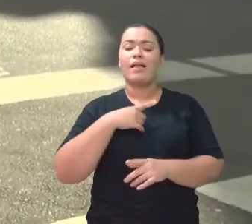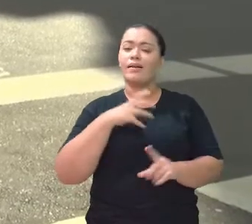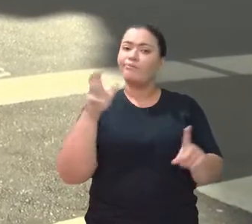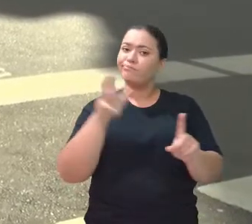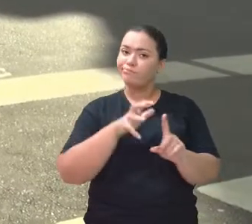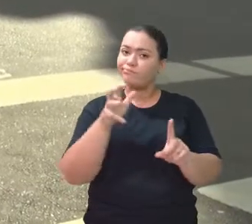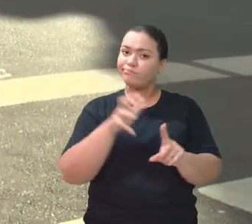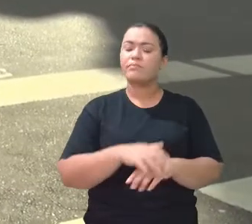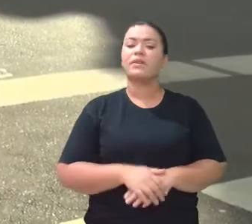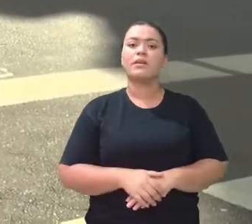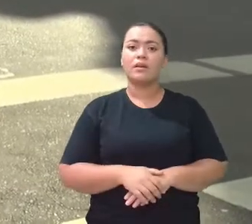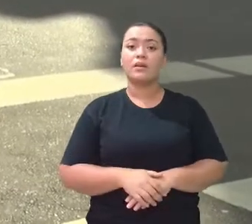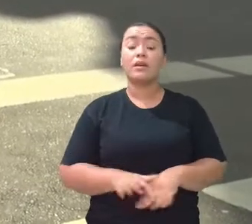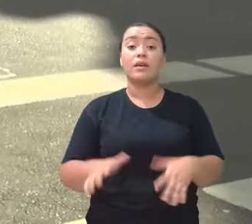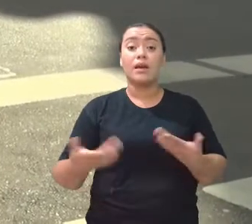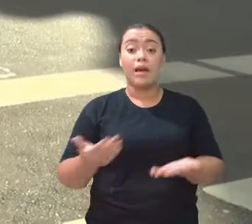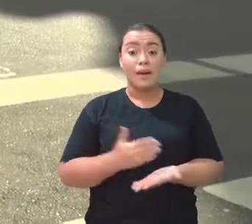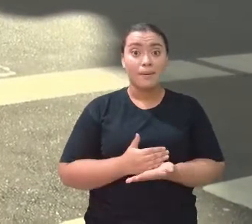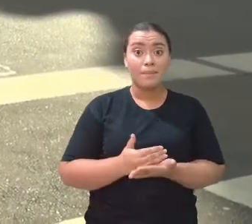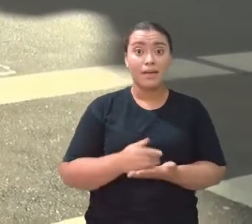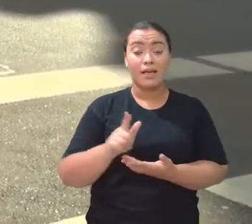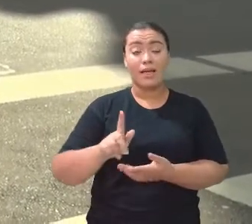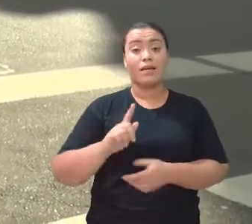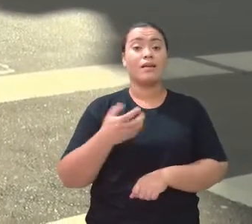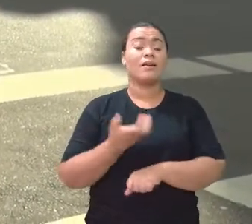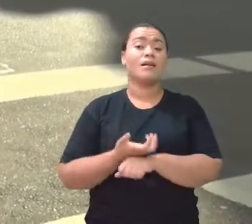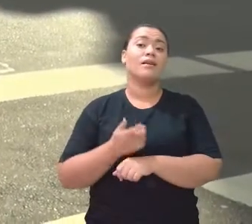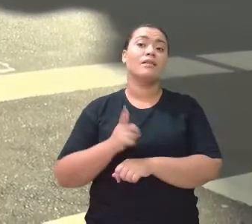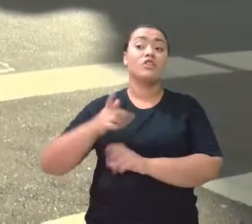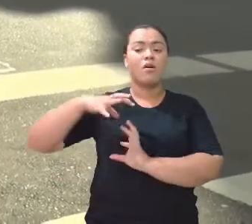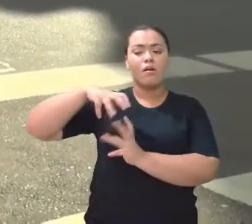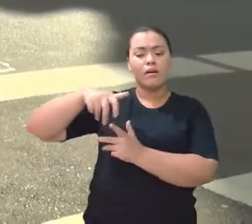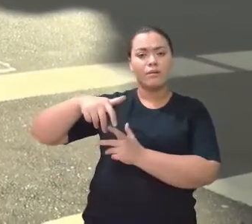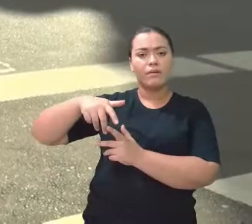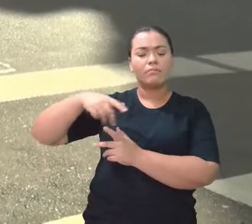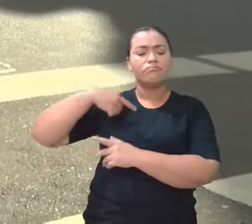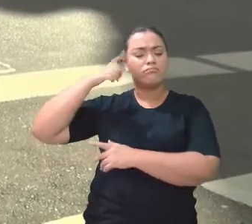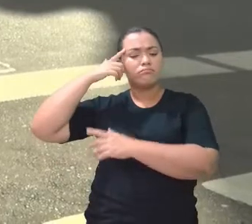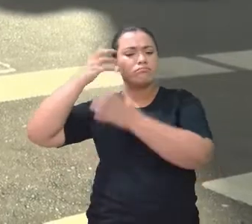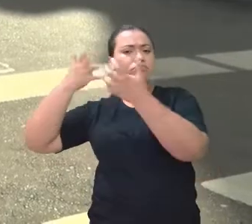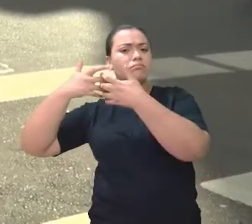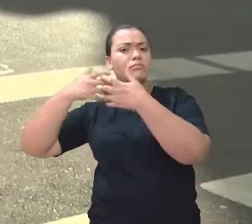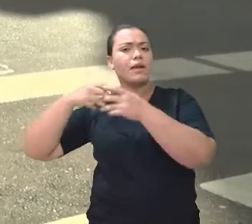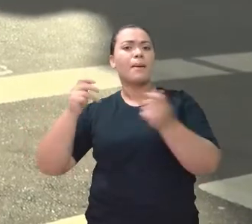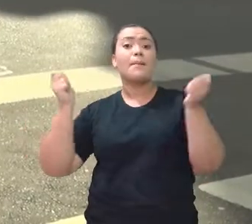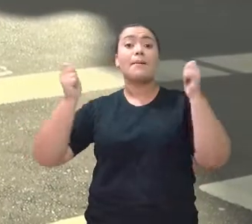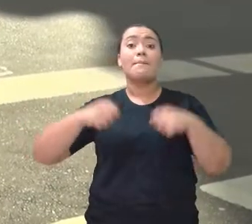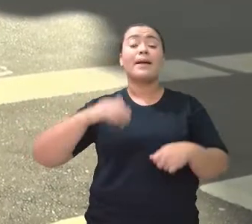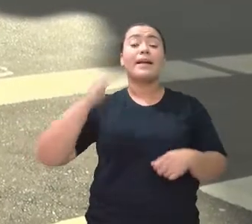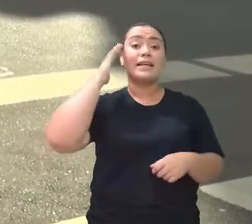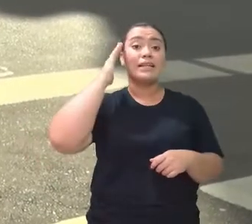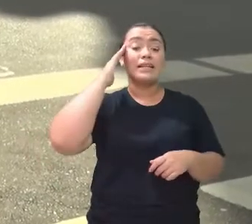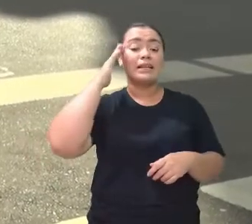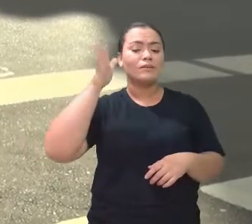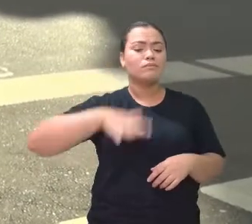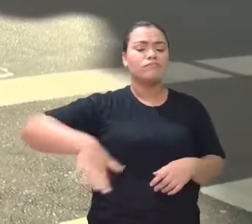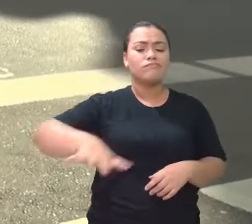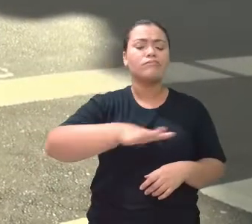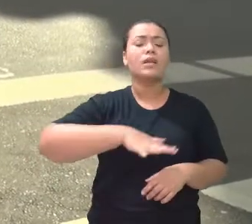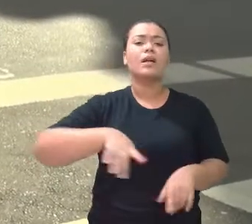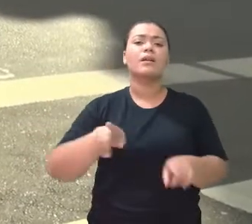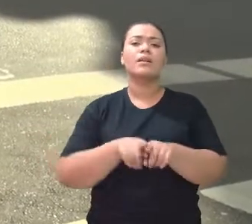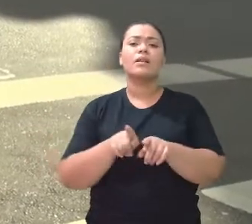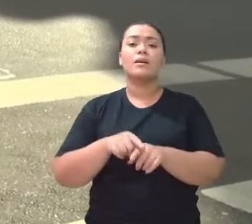a gente e como, a partir da geografia, a partir da reflexão, a gente consegue entender nosso espaço e